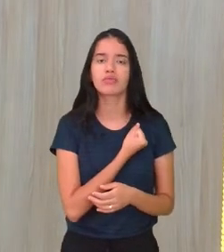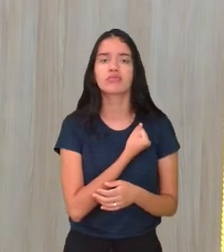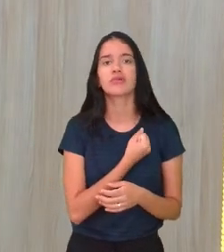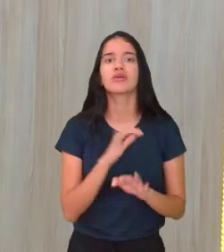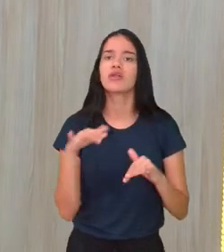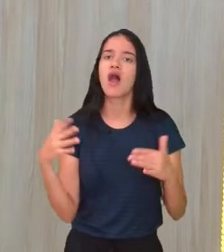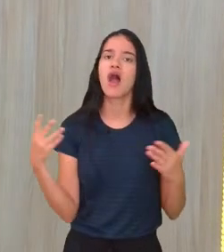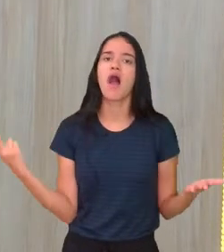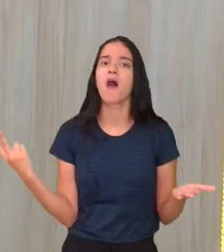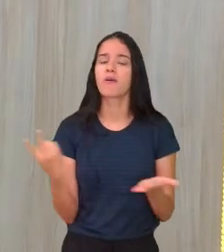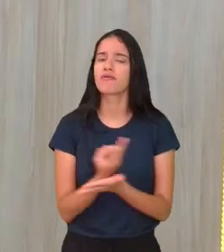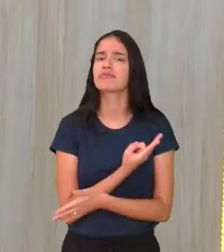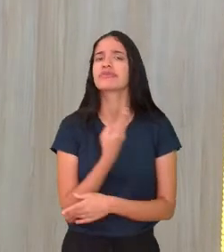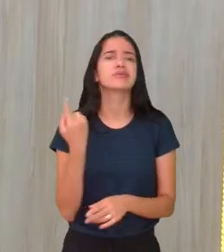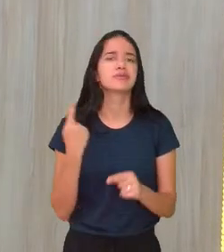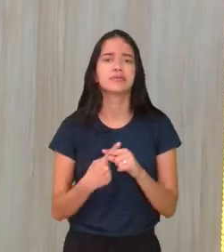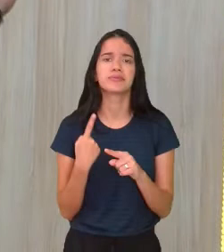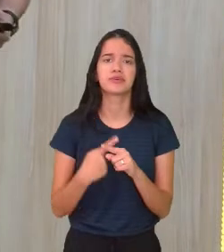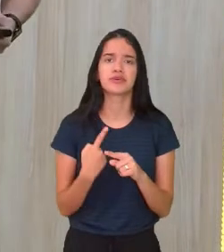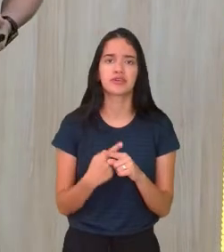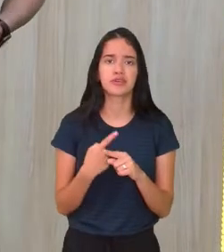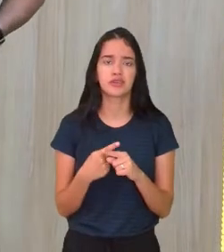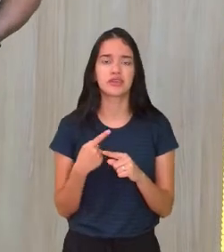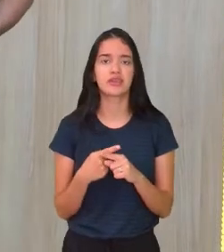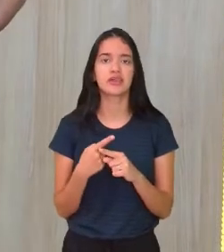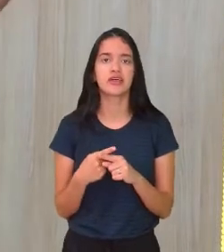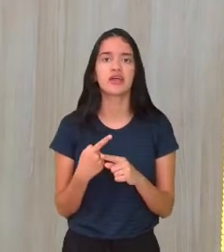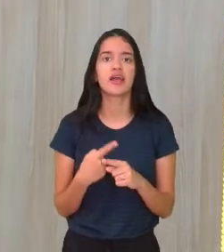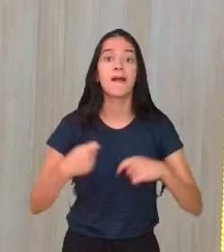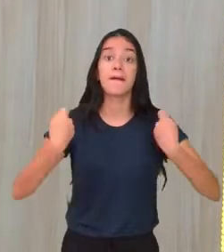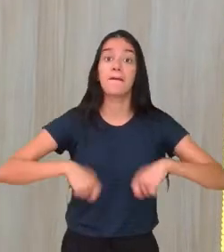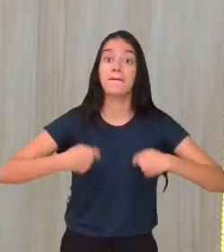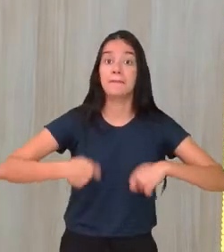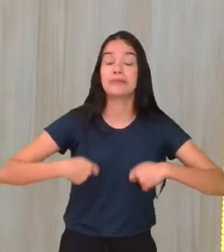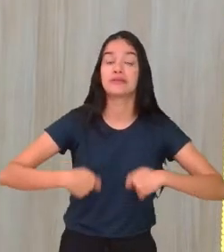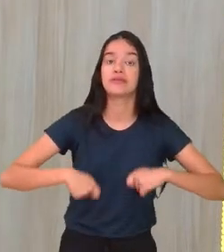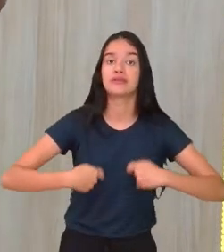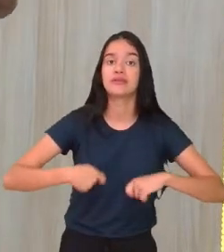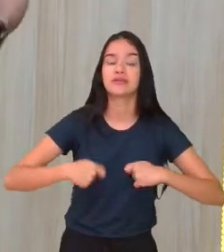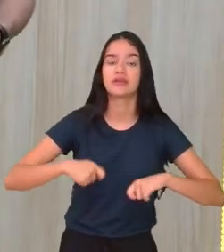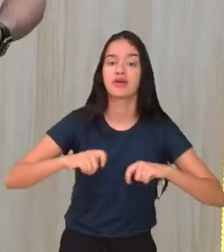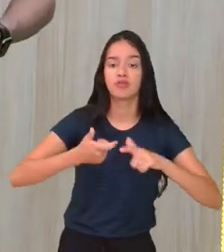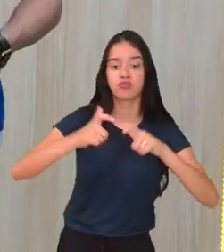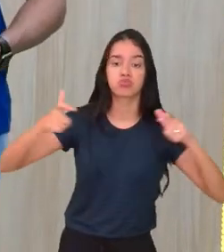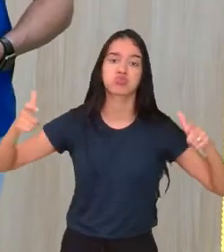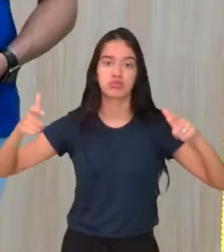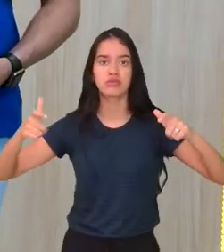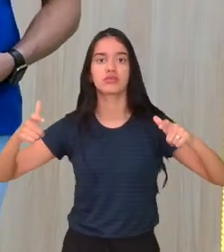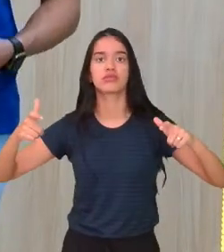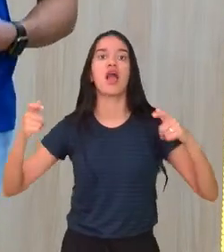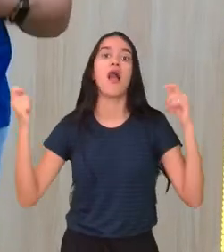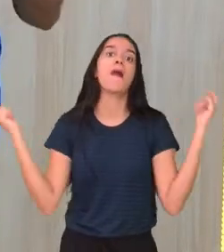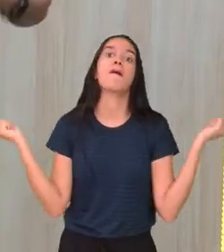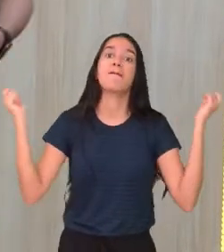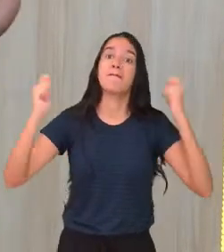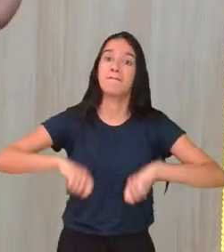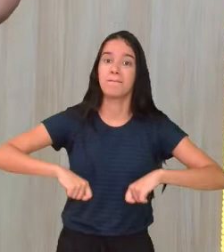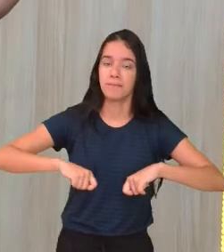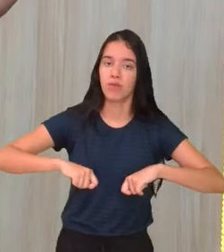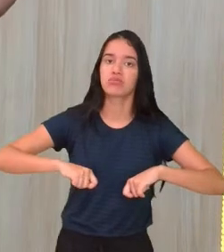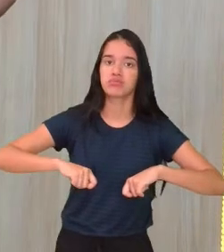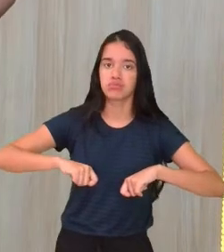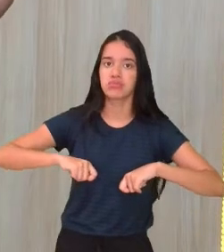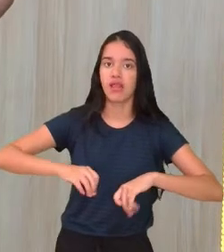isso acontece por quê, pessoal? Isso acontece porque eles precisam aumentar as